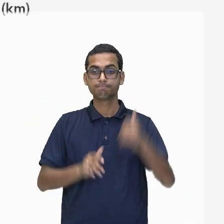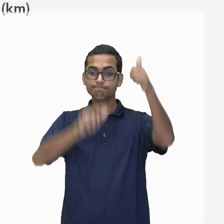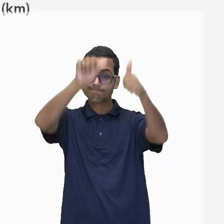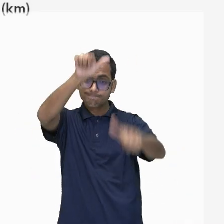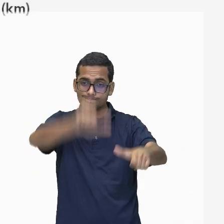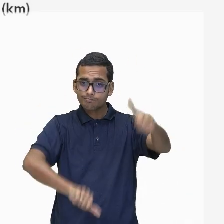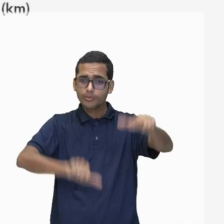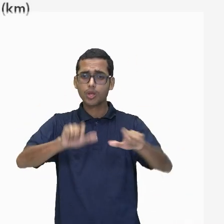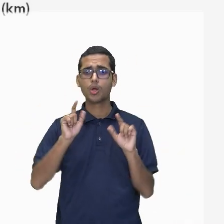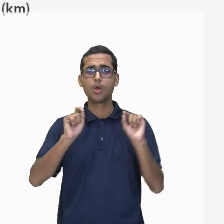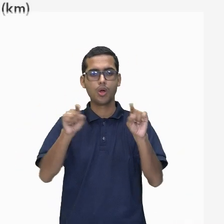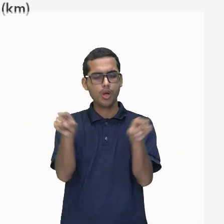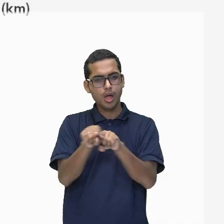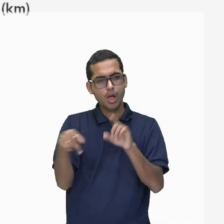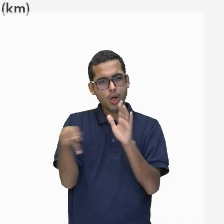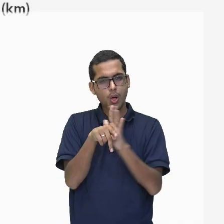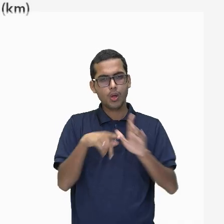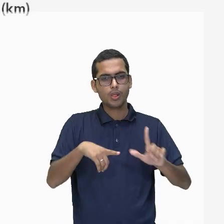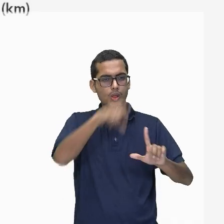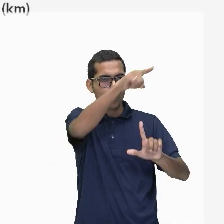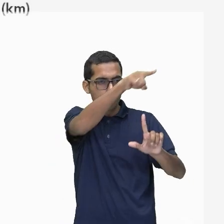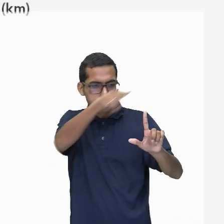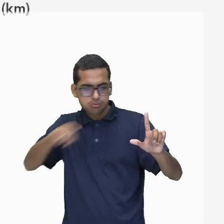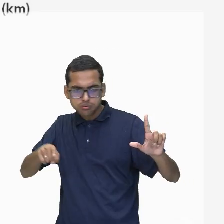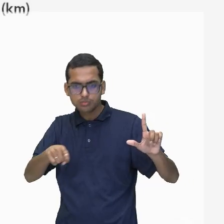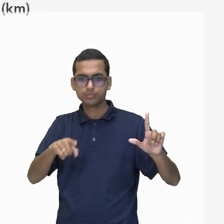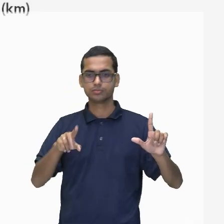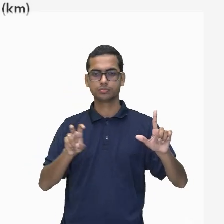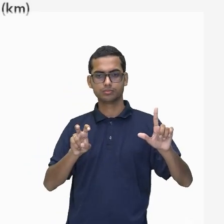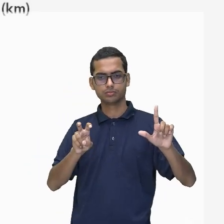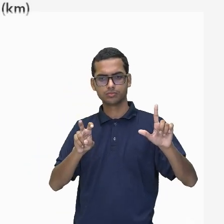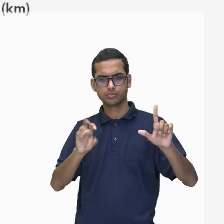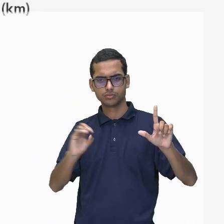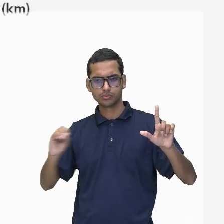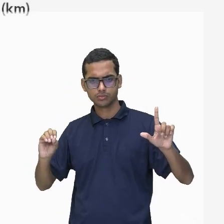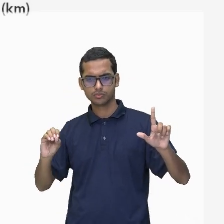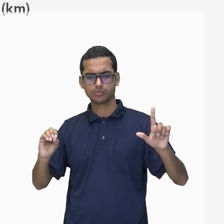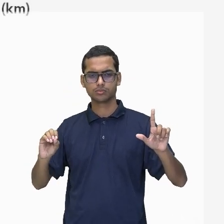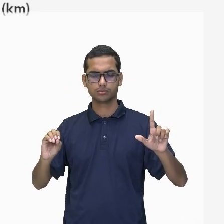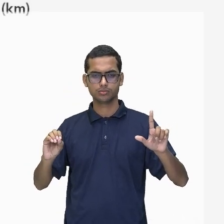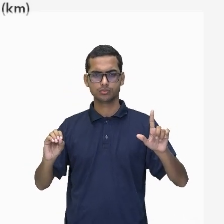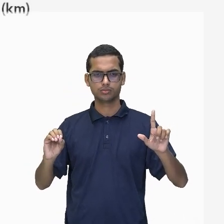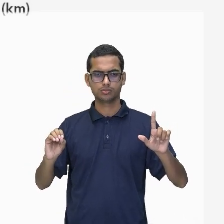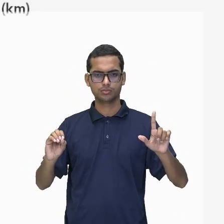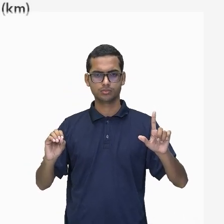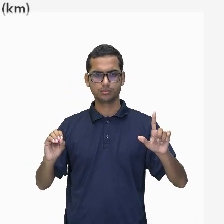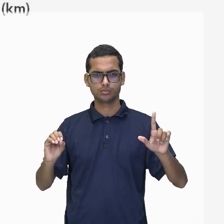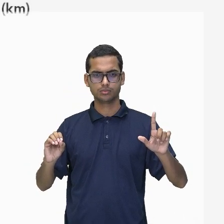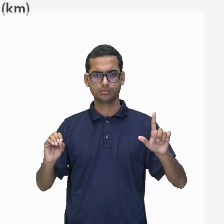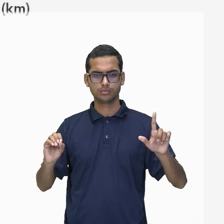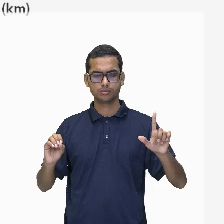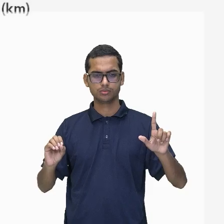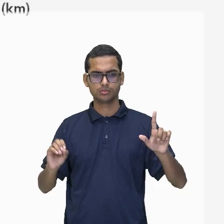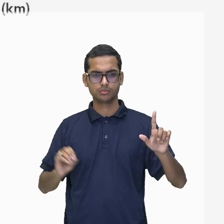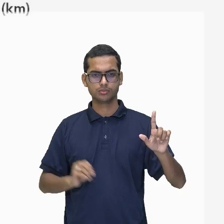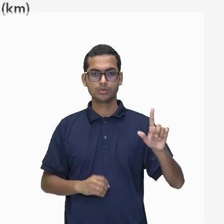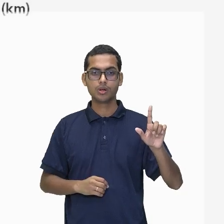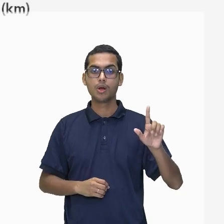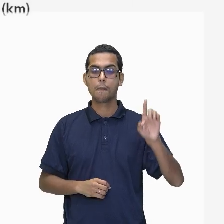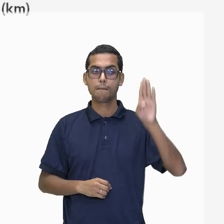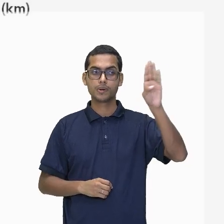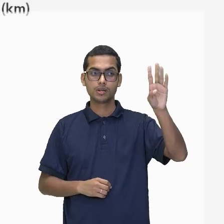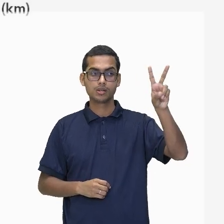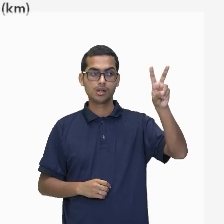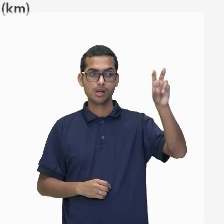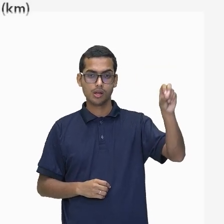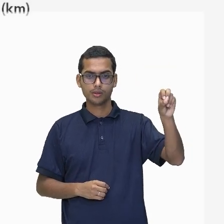quê? Que a raiz da função é o 500 e que o coeficiente B é o